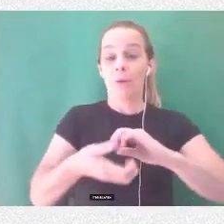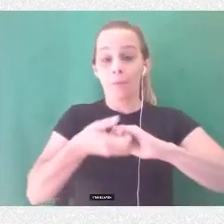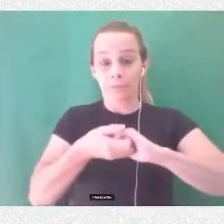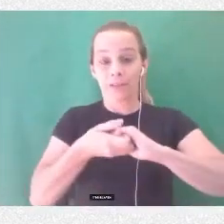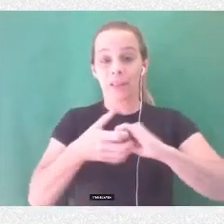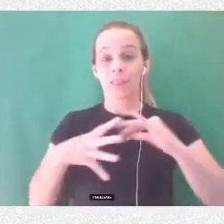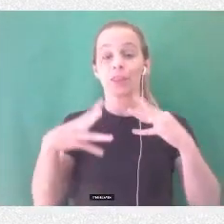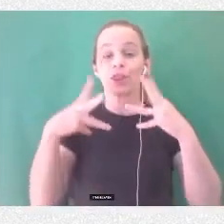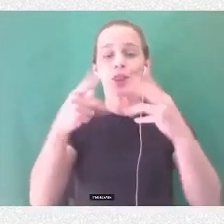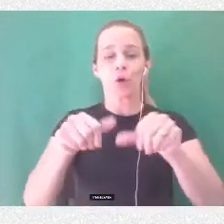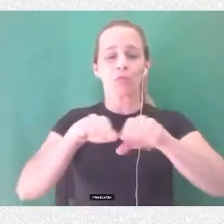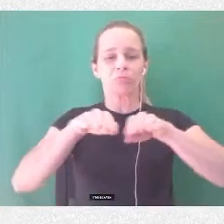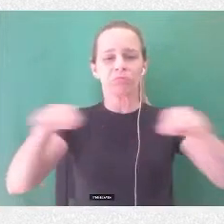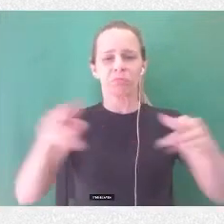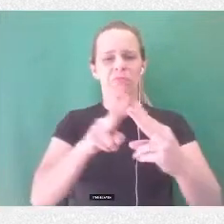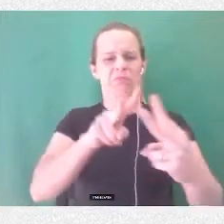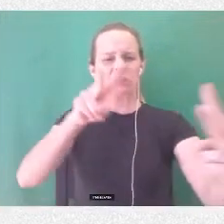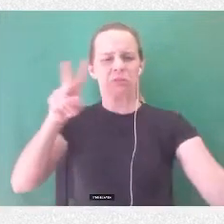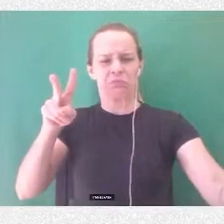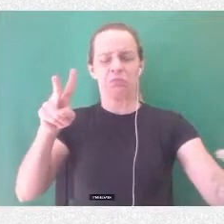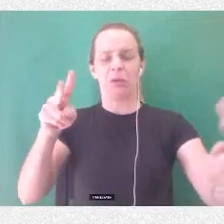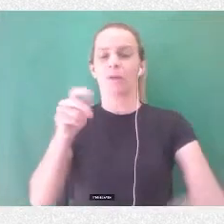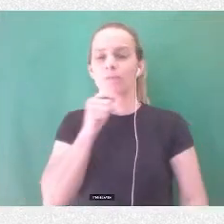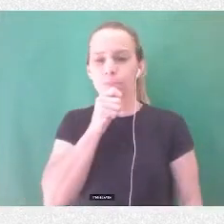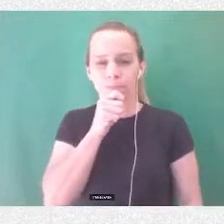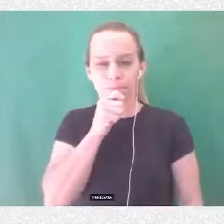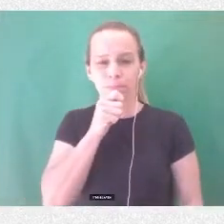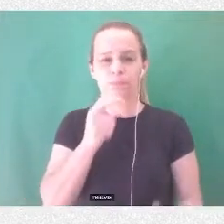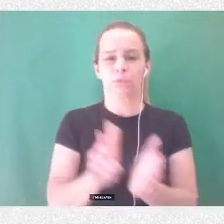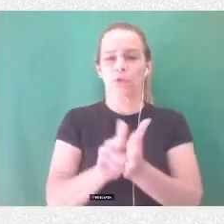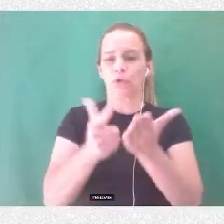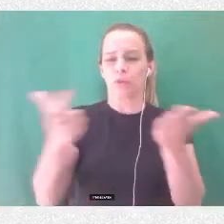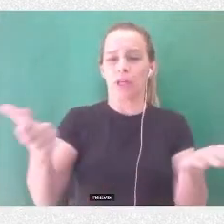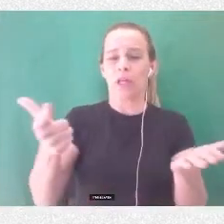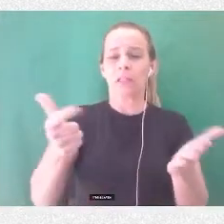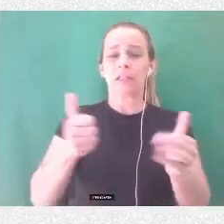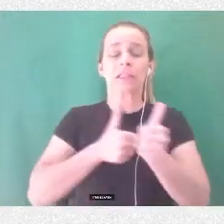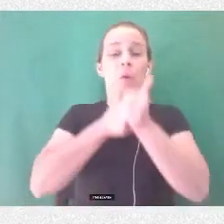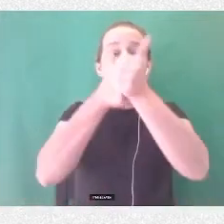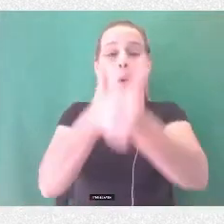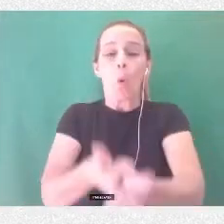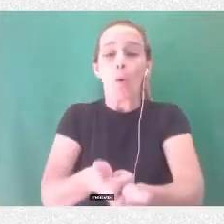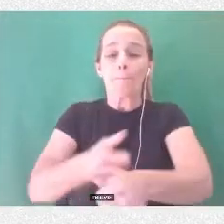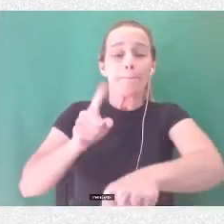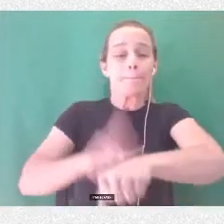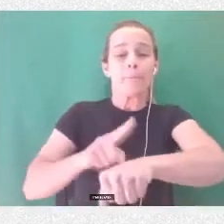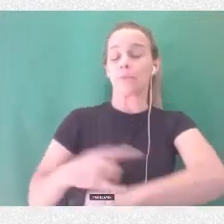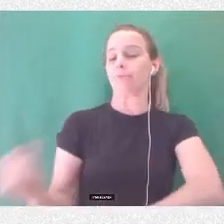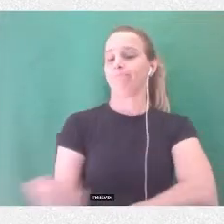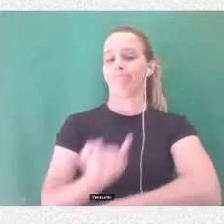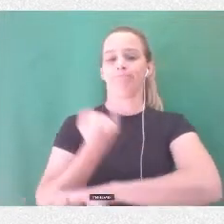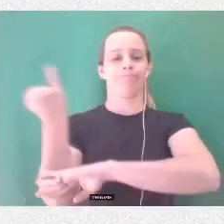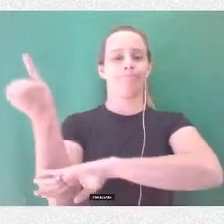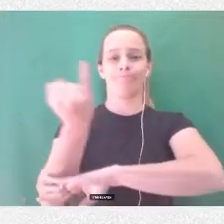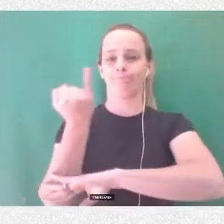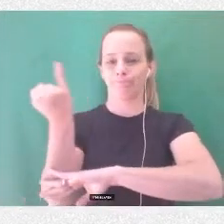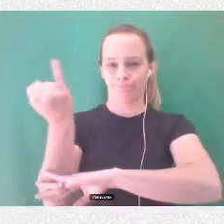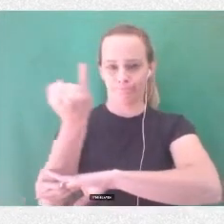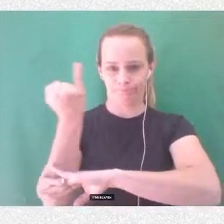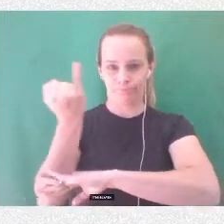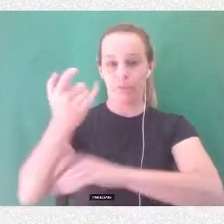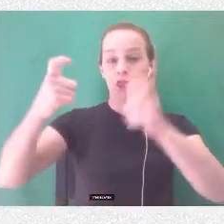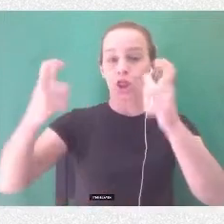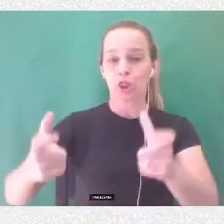mesa virtual, a imprensa, que acompanha esse momento tão importante do ponto de vista local,